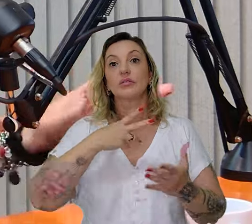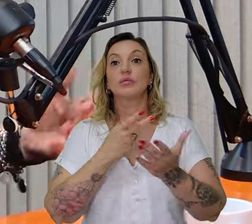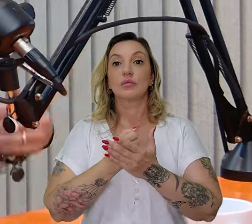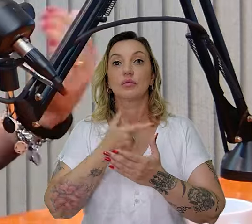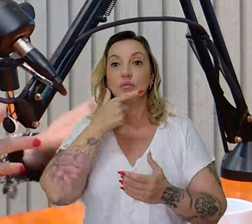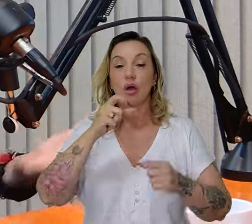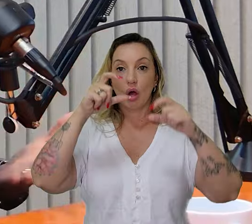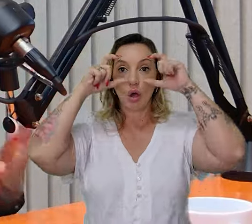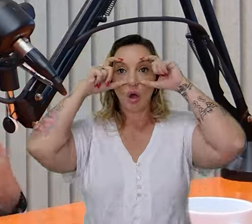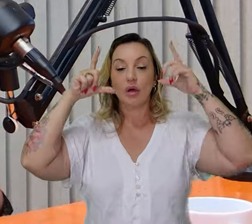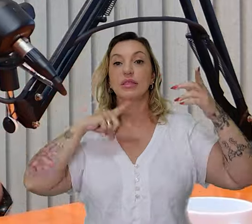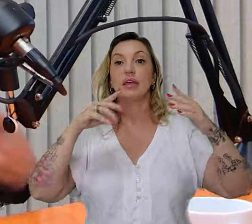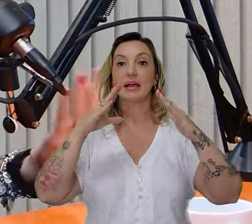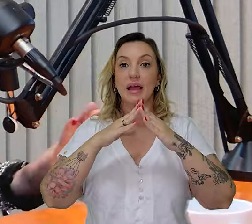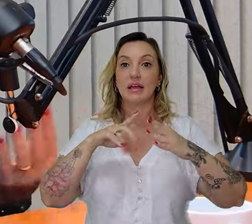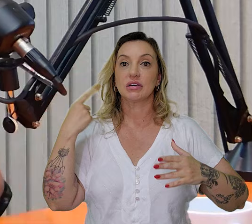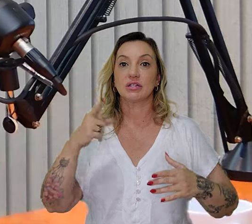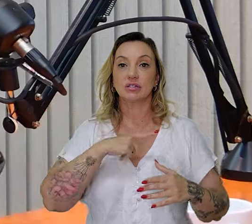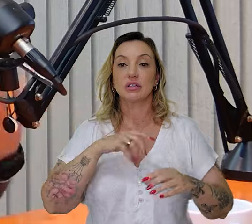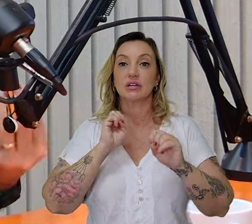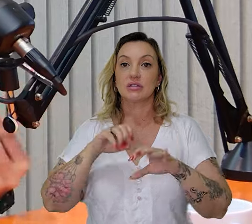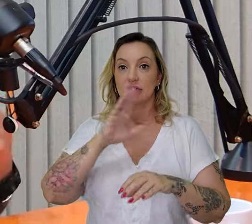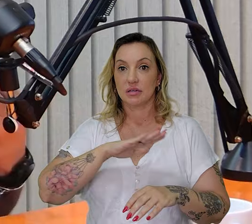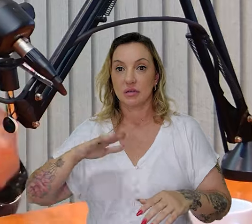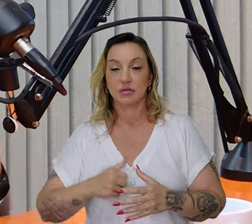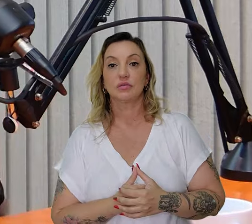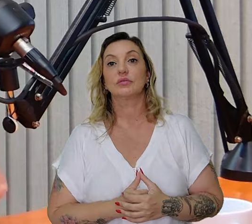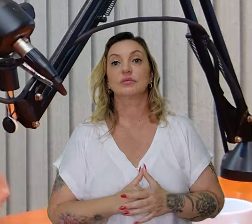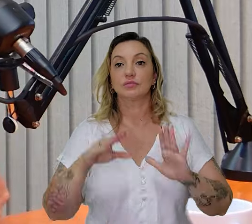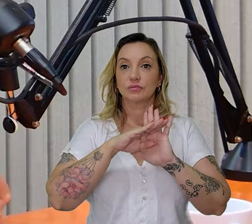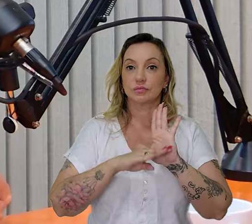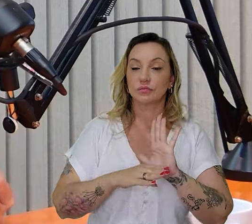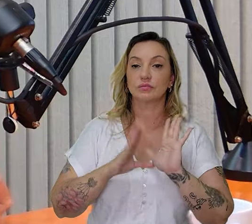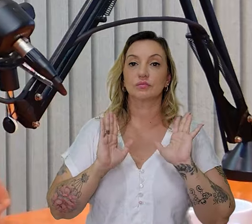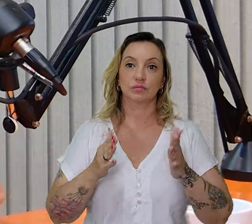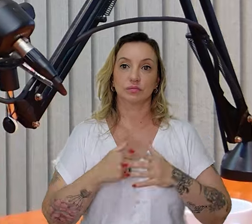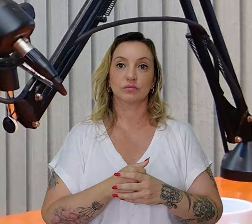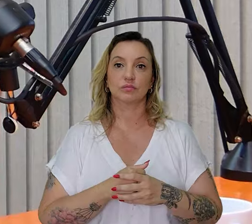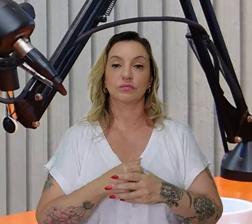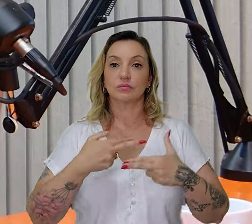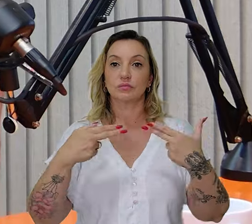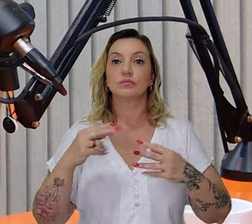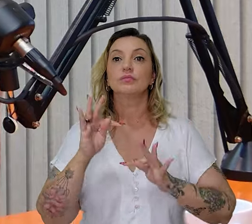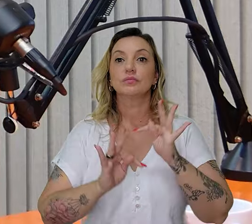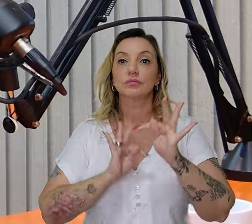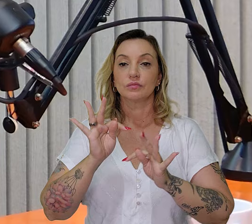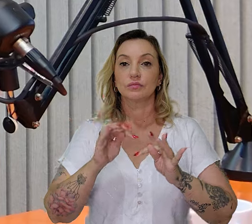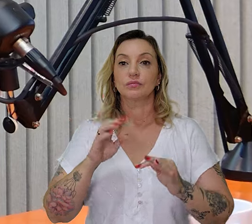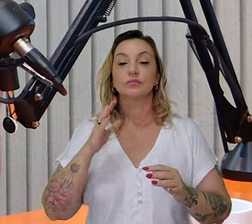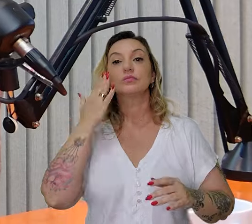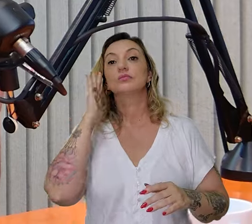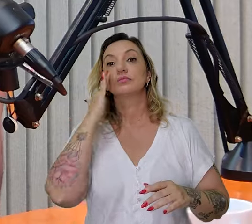gente já tinha lá já ensinava os alunos a a programar já era uma um recurso de tecnologia que a gente entendia como poderia ser